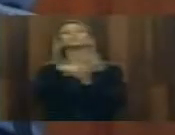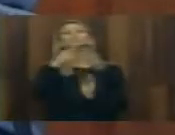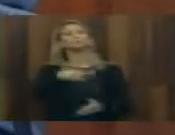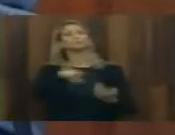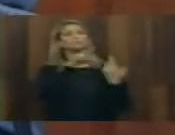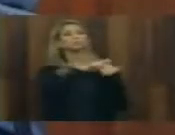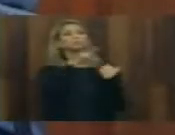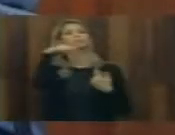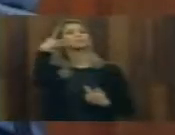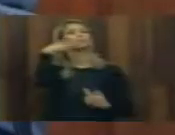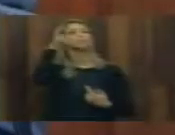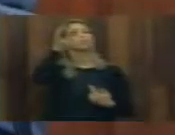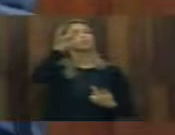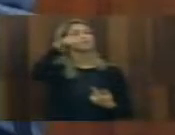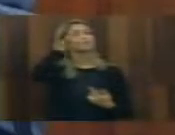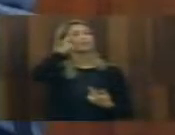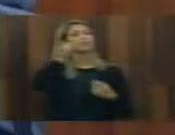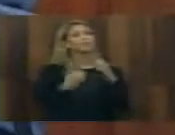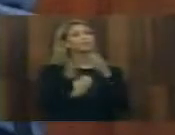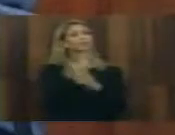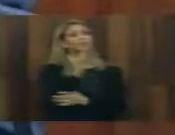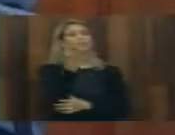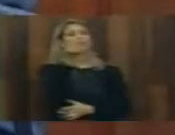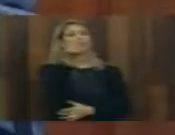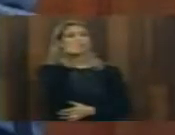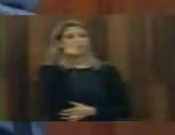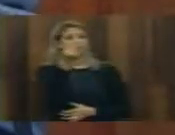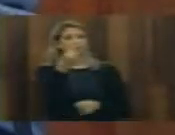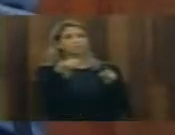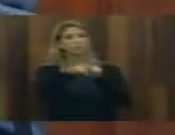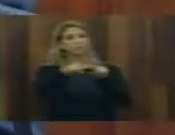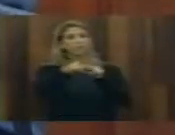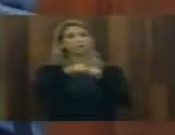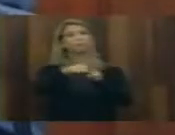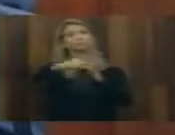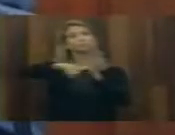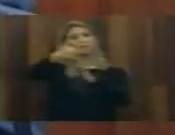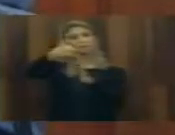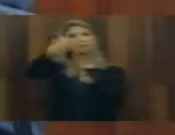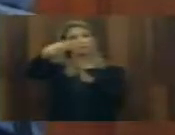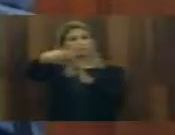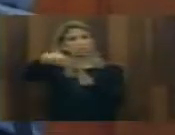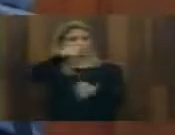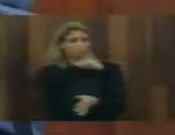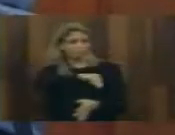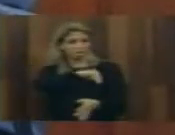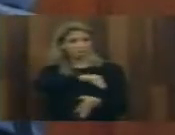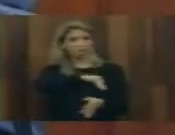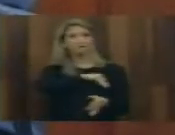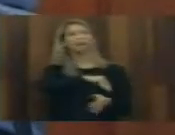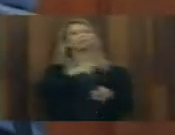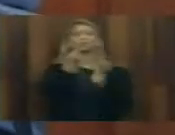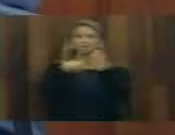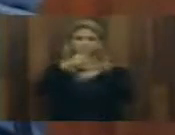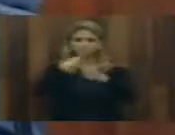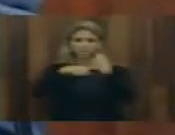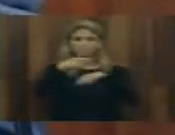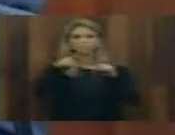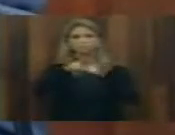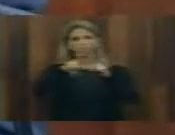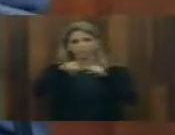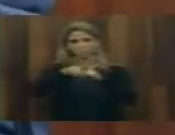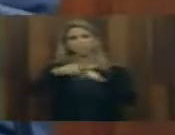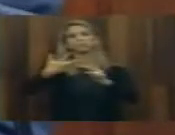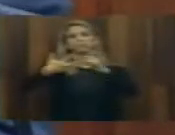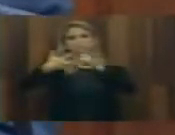vereador Vanderlei Bento, que cria o Fundo Municipal para o 13º Salário dos Servidores Públicos da Administração Direta e Indireta do Poder